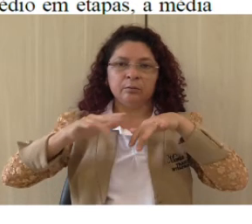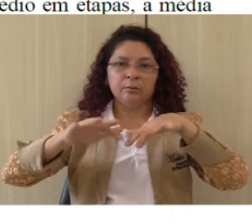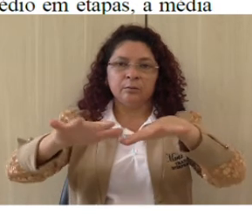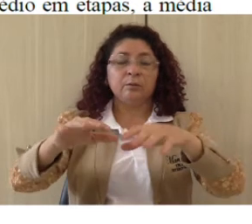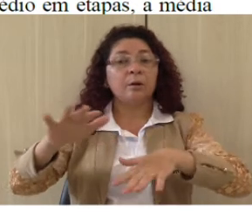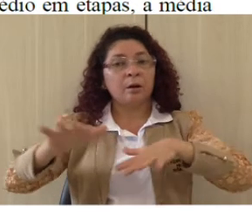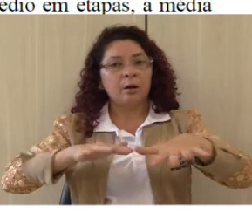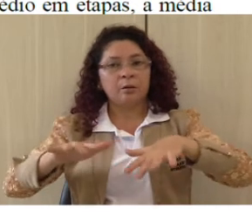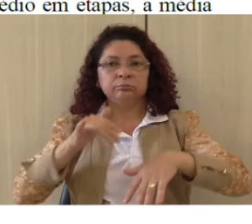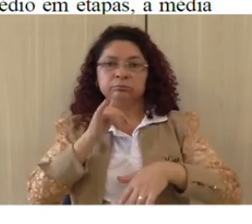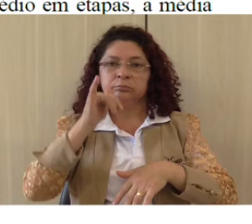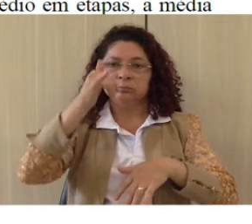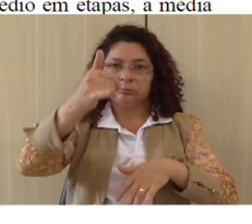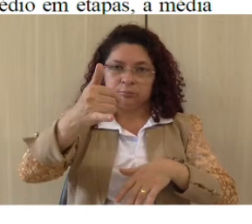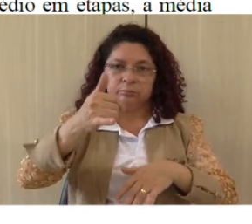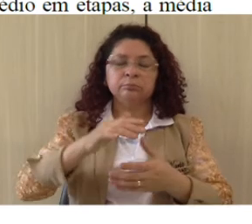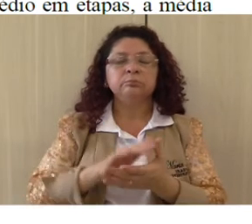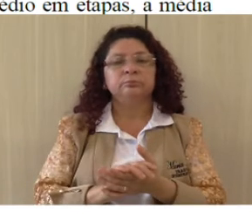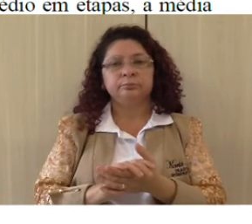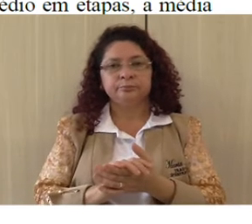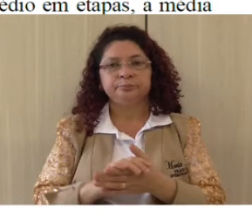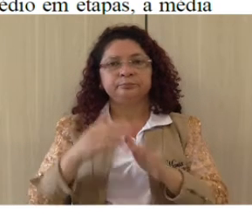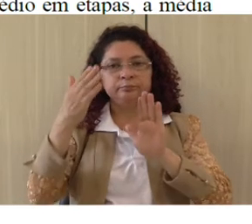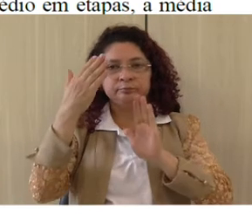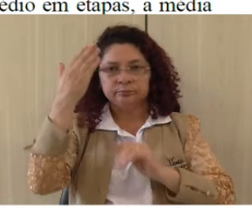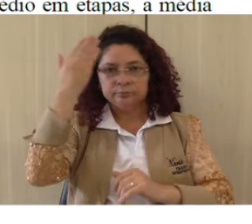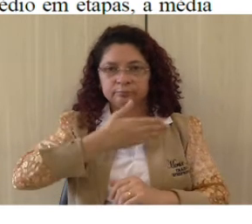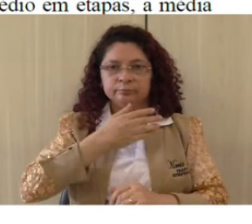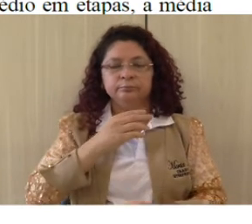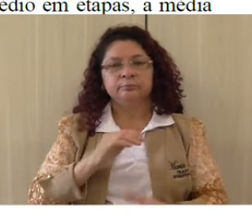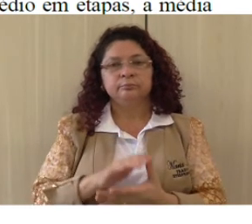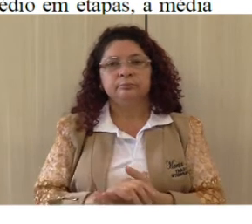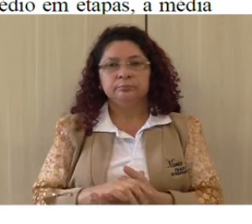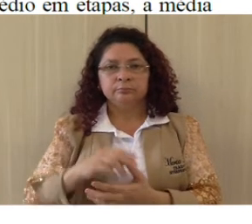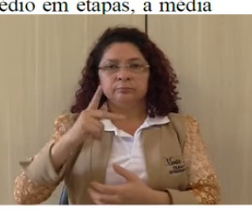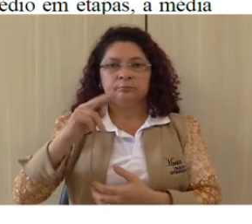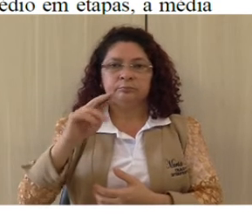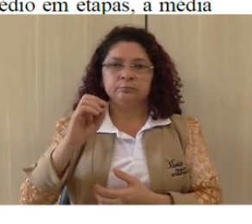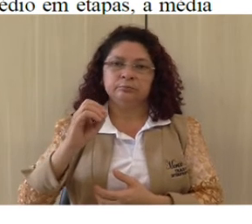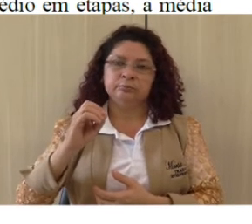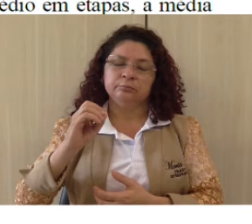ações deverão ser informadas através de errata a ser publicada no endereço